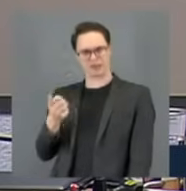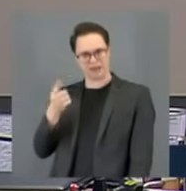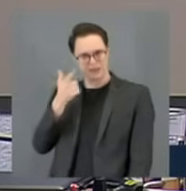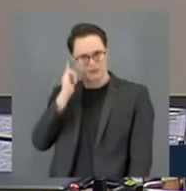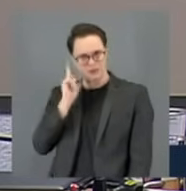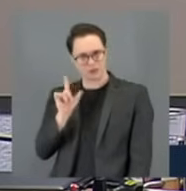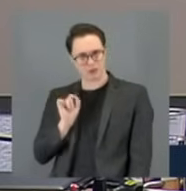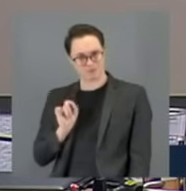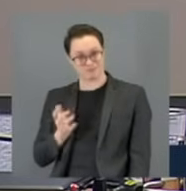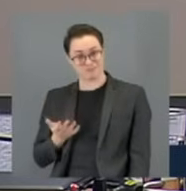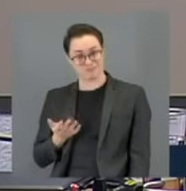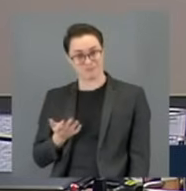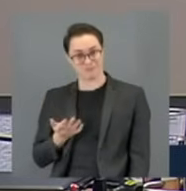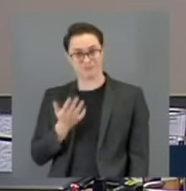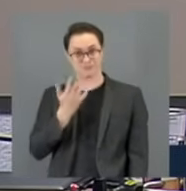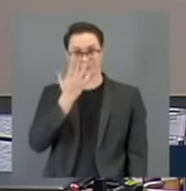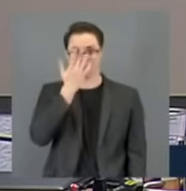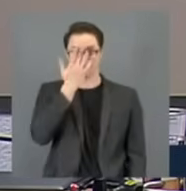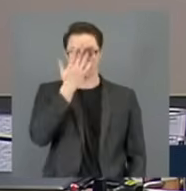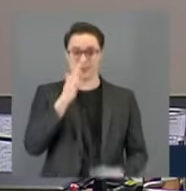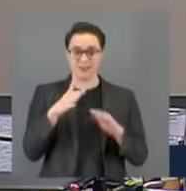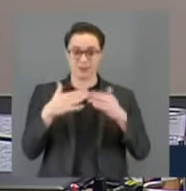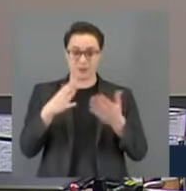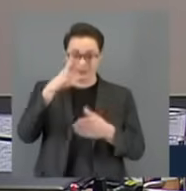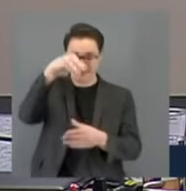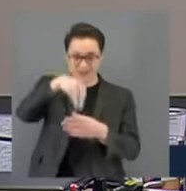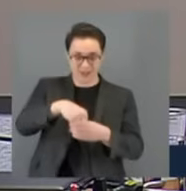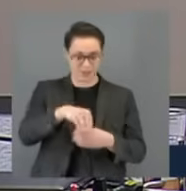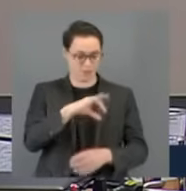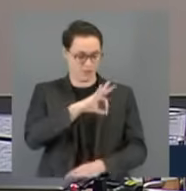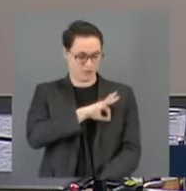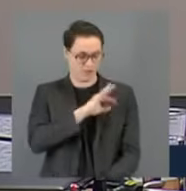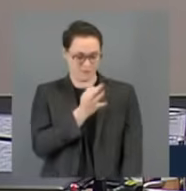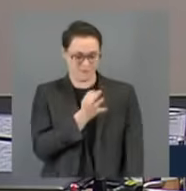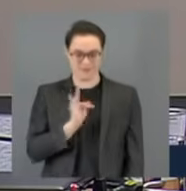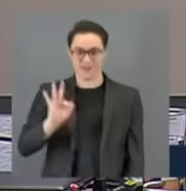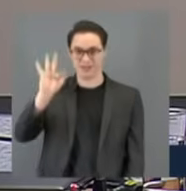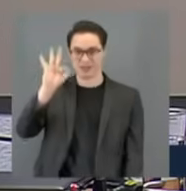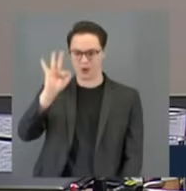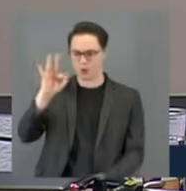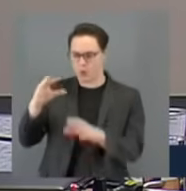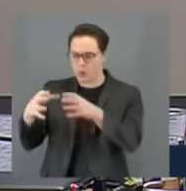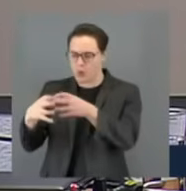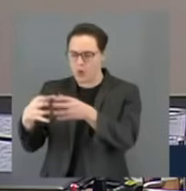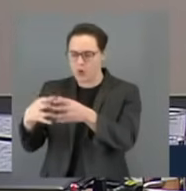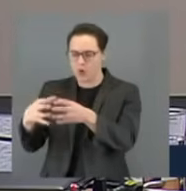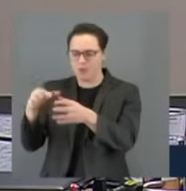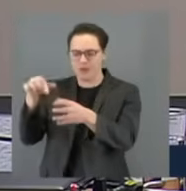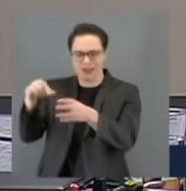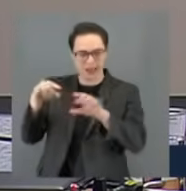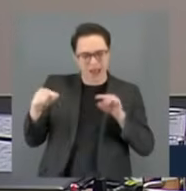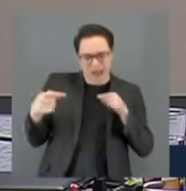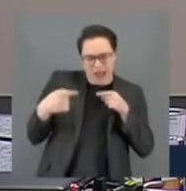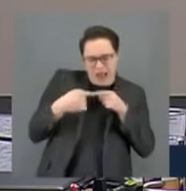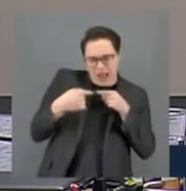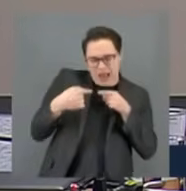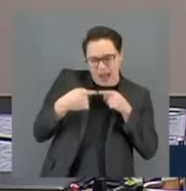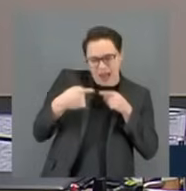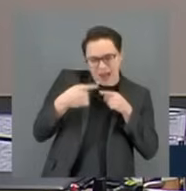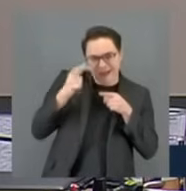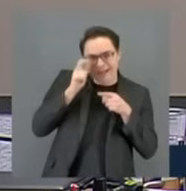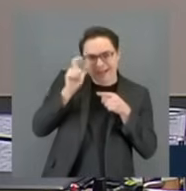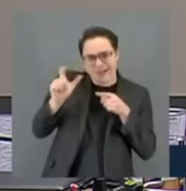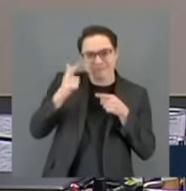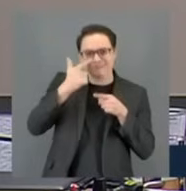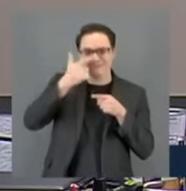Então, ele tem uma ala dentro da Polícia Federal que atua em consonância aos